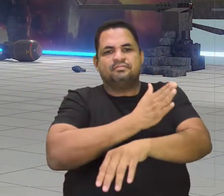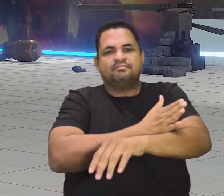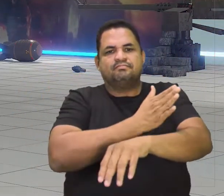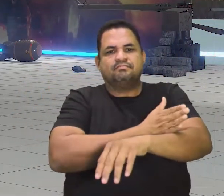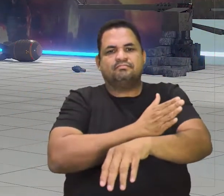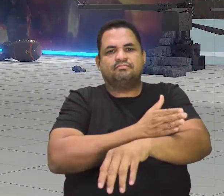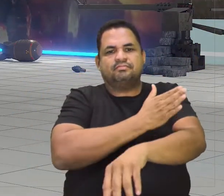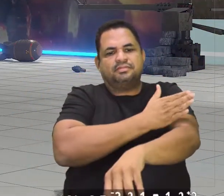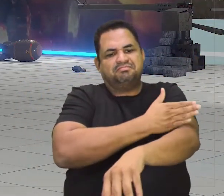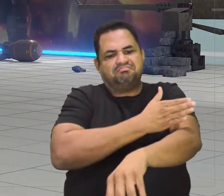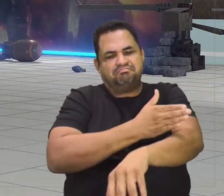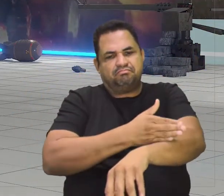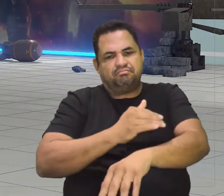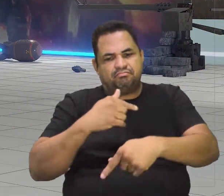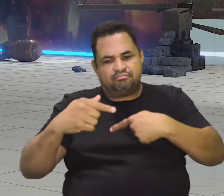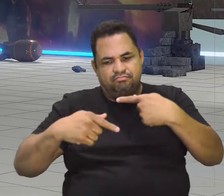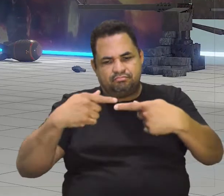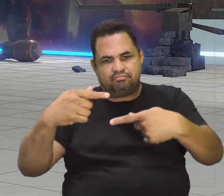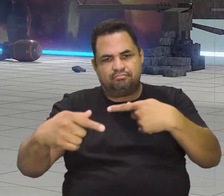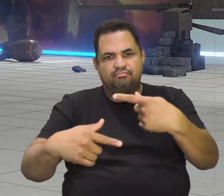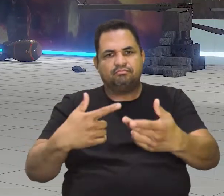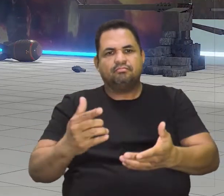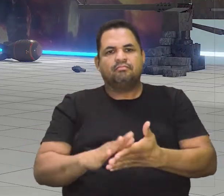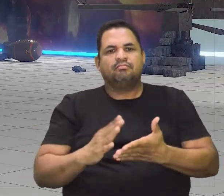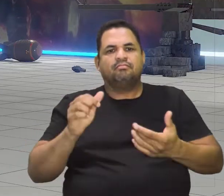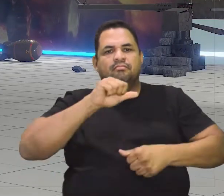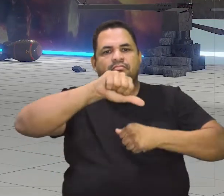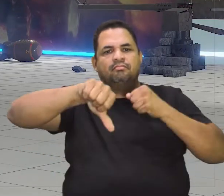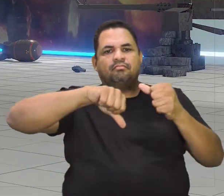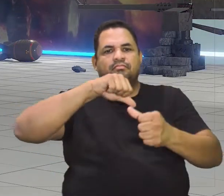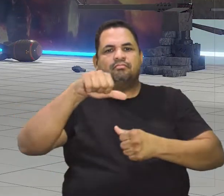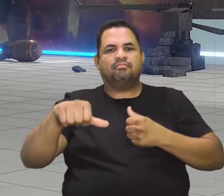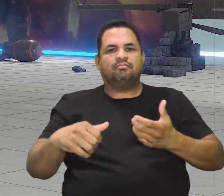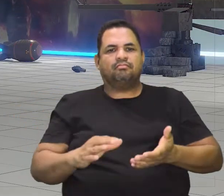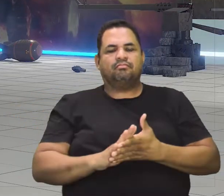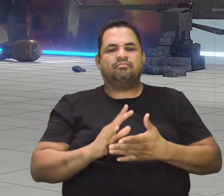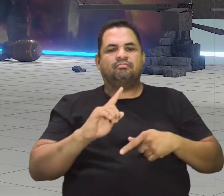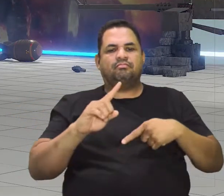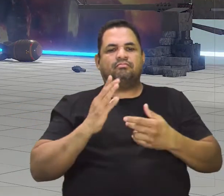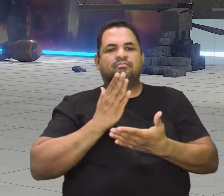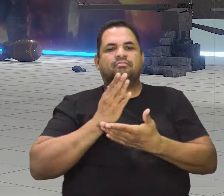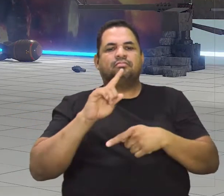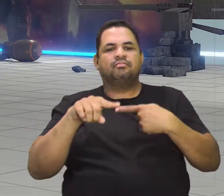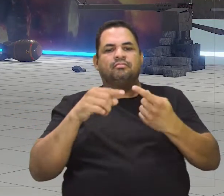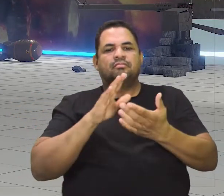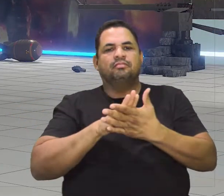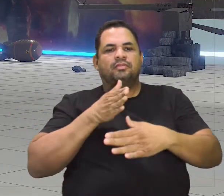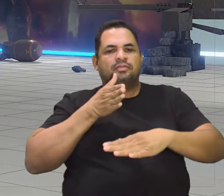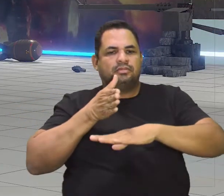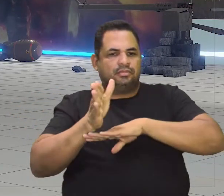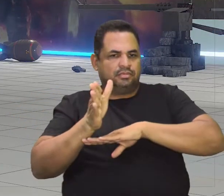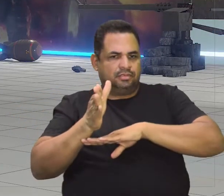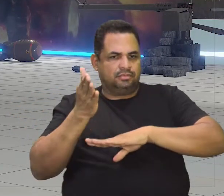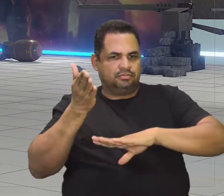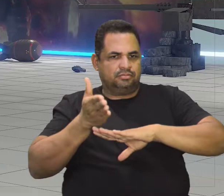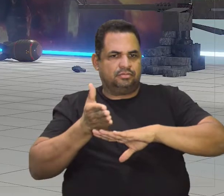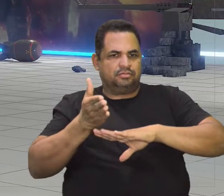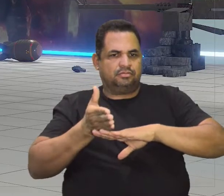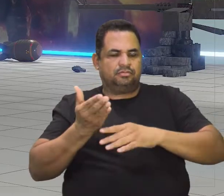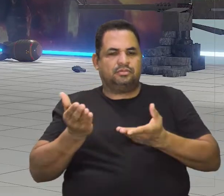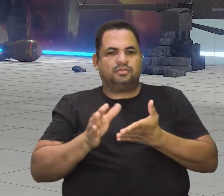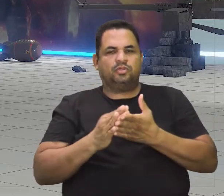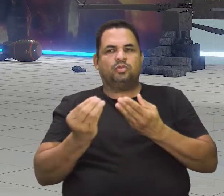estamos vendo esse processo da Idade Média, esse processo de transformação, e já nós vamos entrar na Idade Moderna. Olha como a história